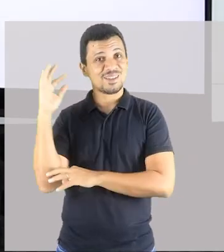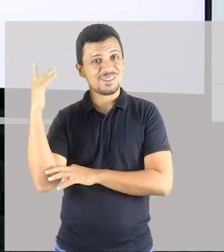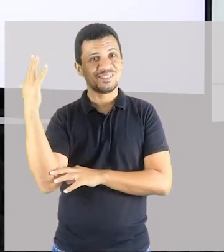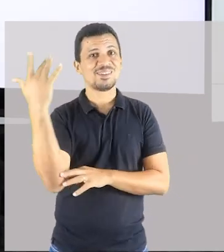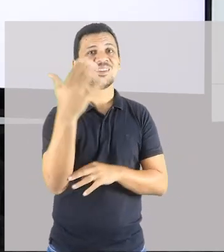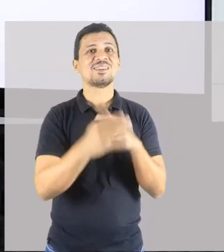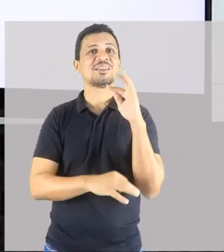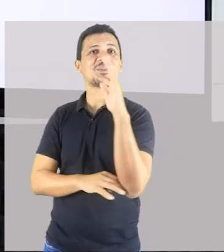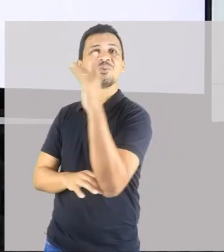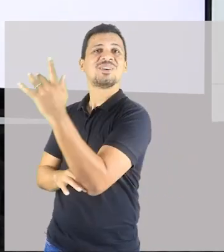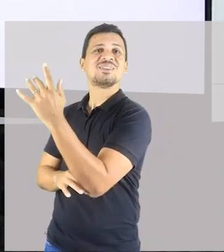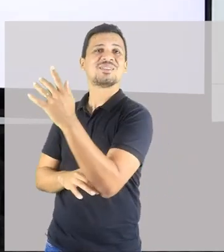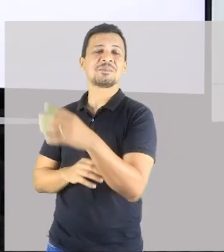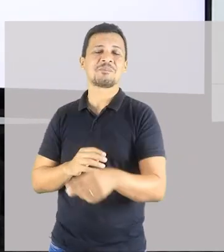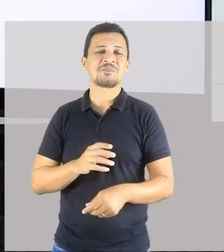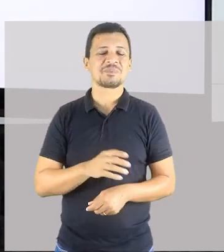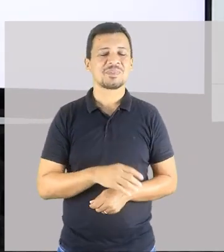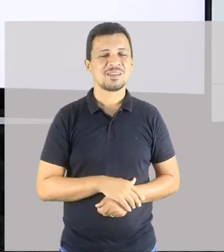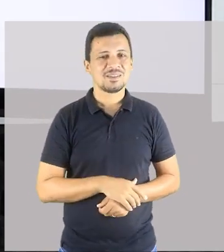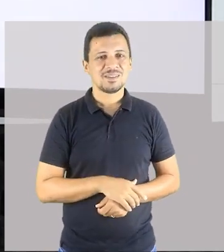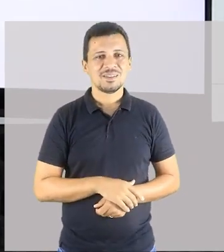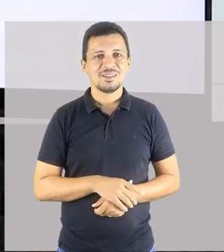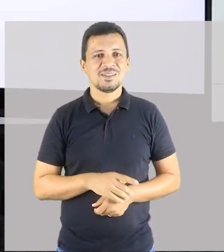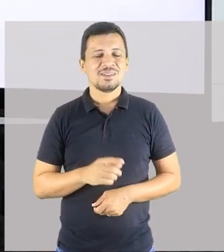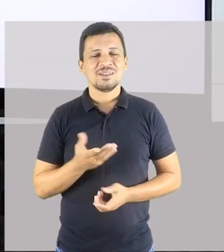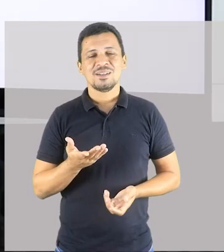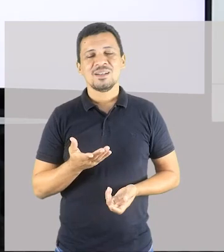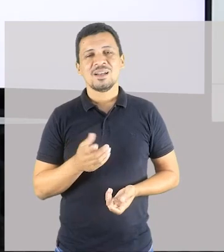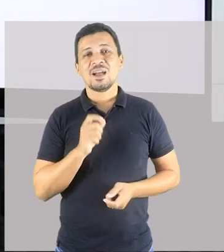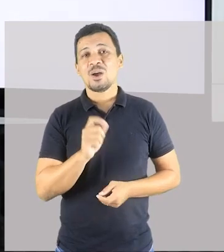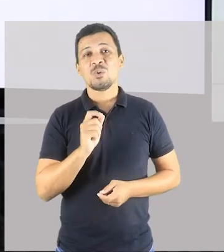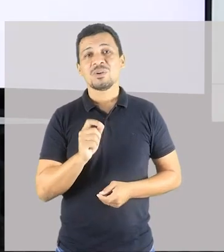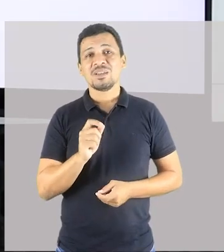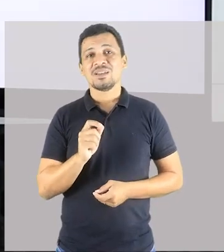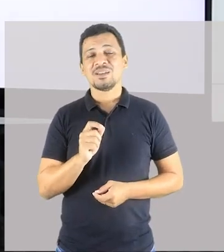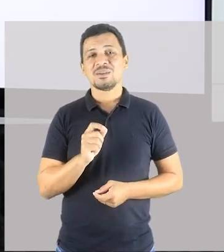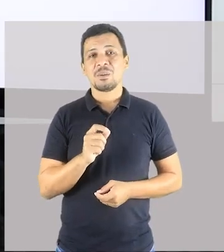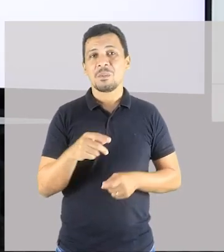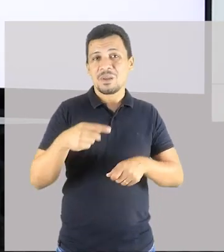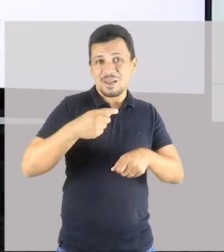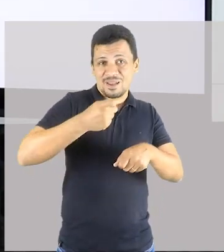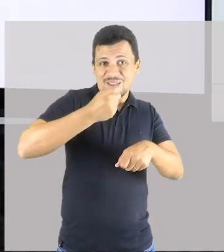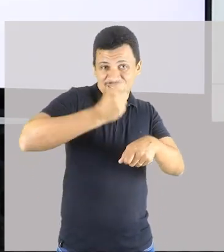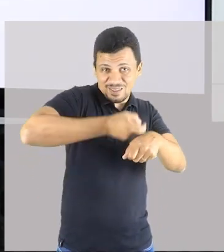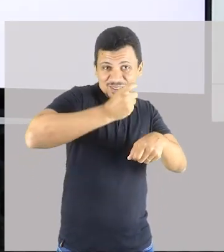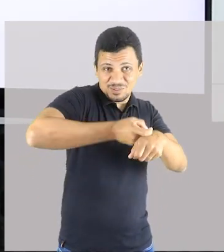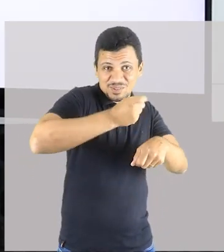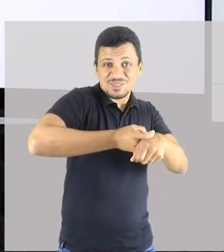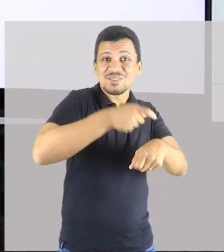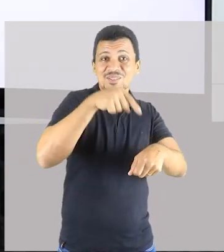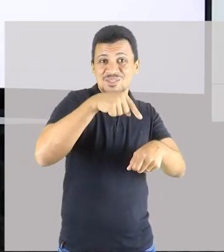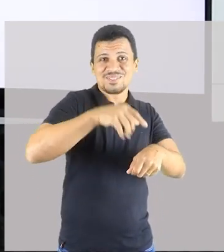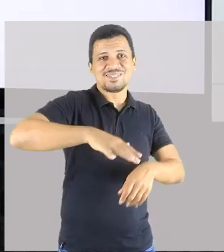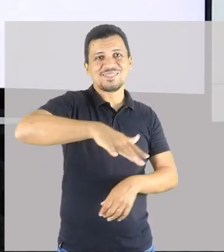natural. Então, vão ser o que a gente chama de a natureza de cimento. São